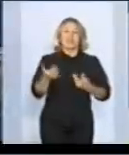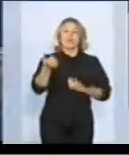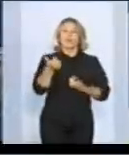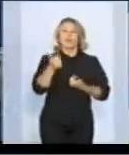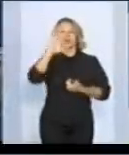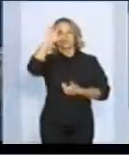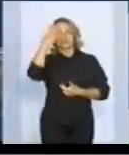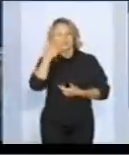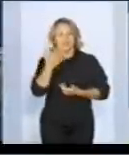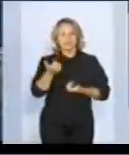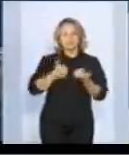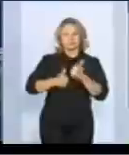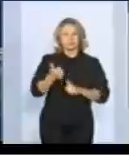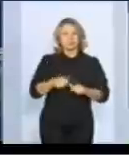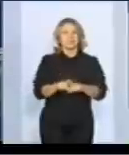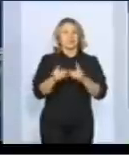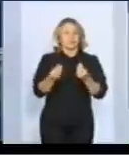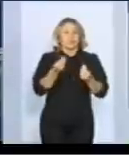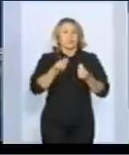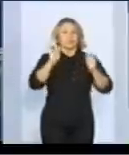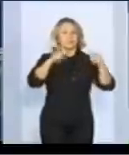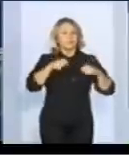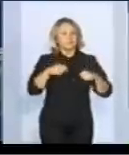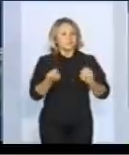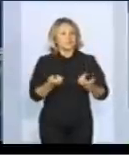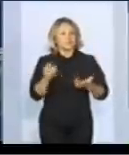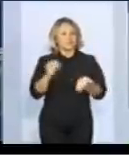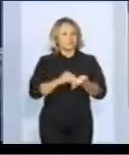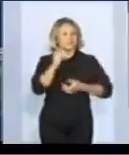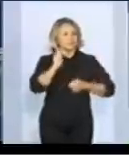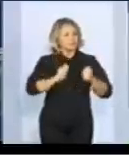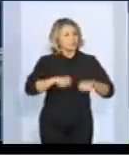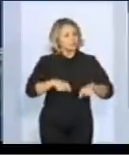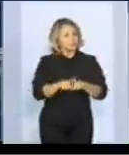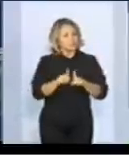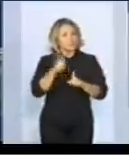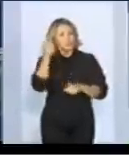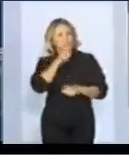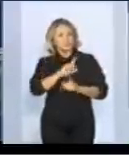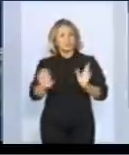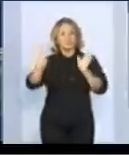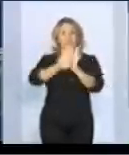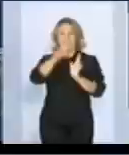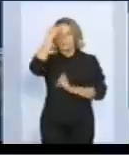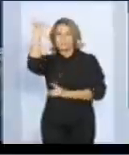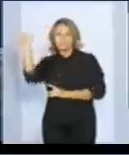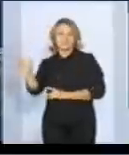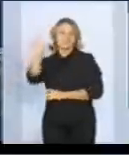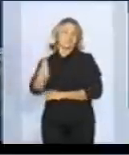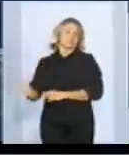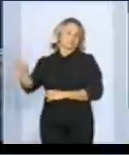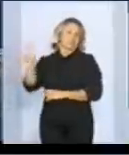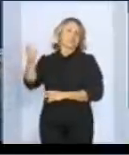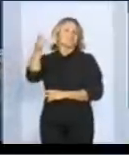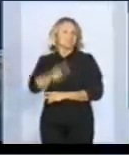foi colocado com relação à impossibilidade do conteúdo nacional chegar ao consumidor final. E, mais uma vez,